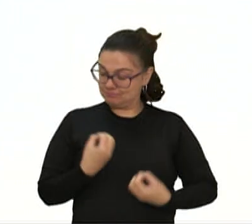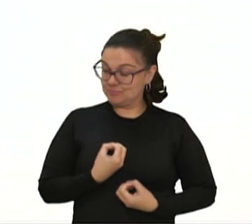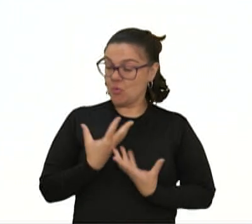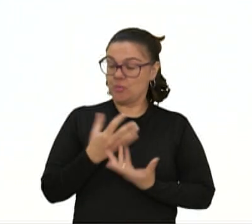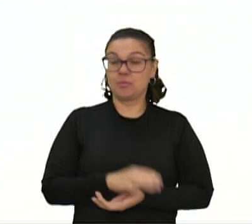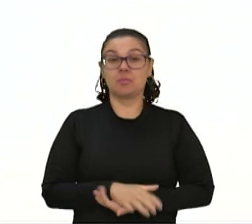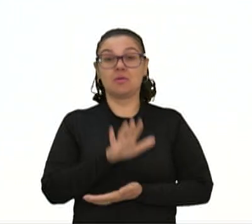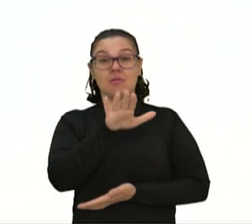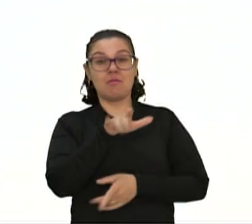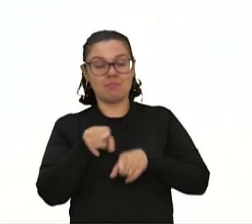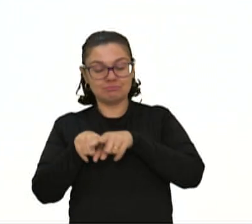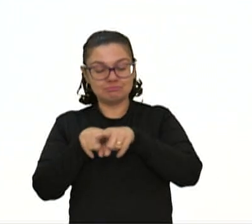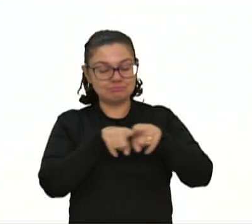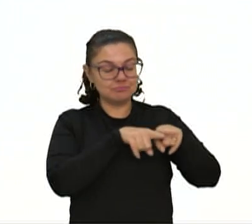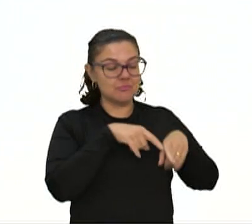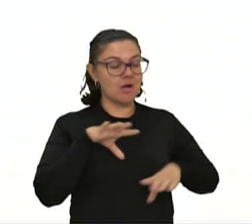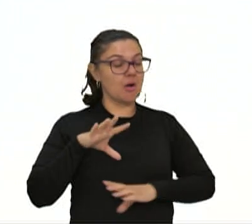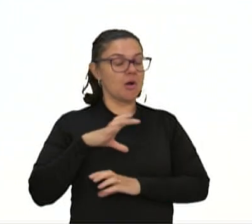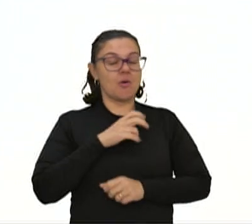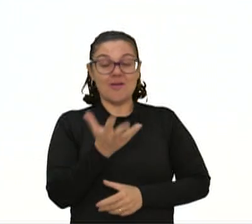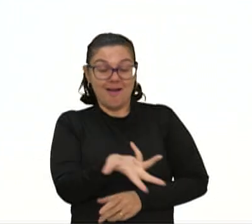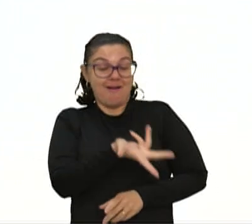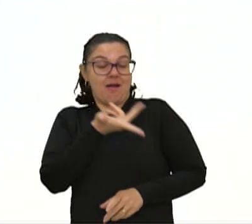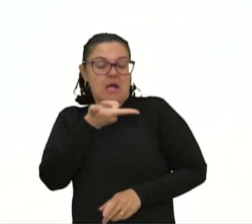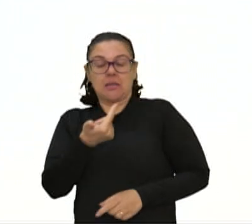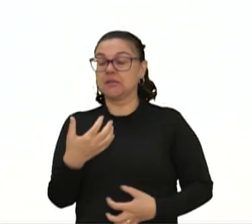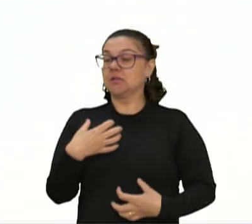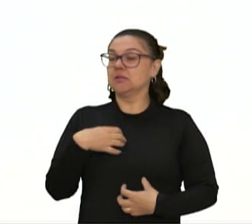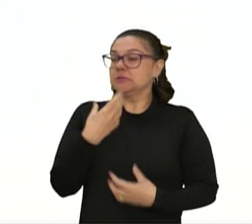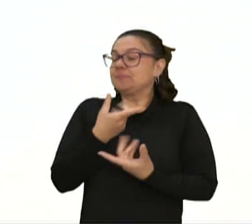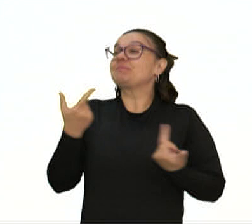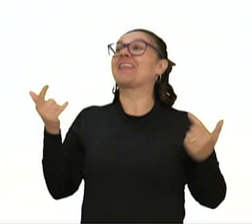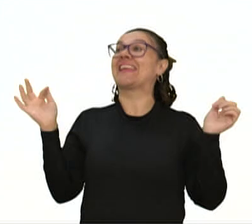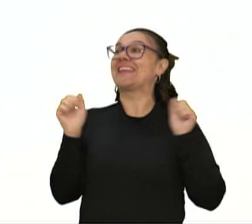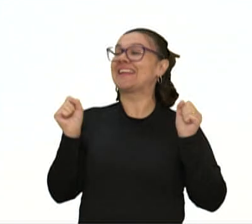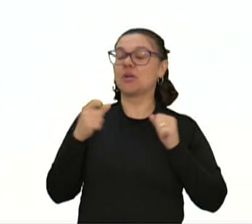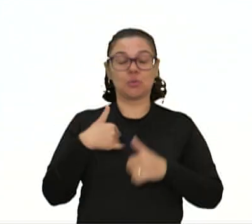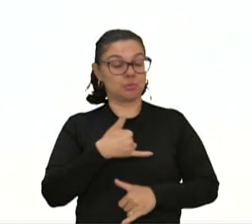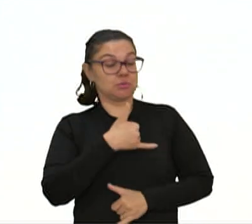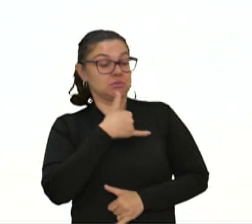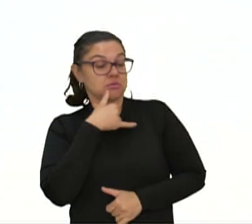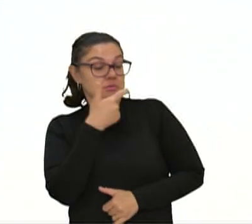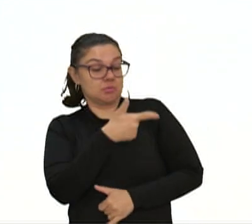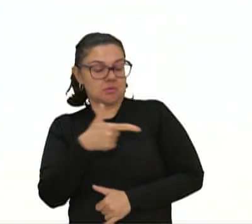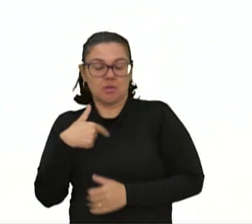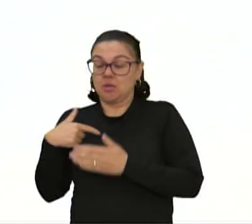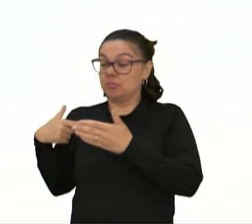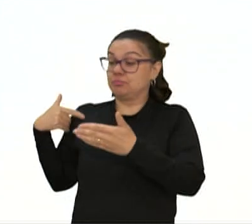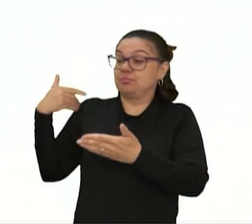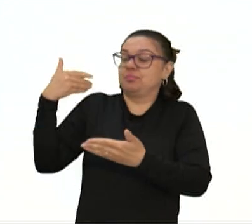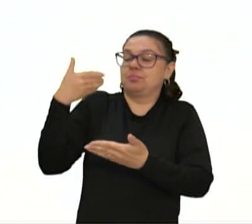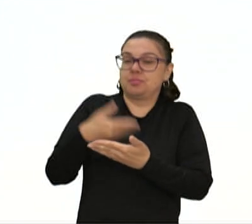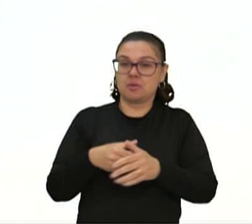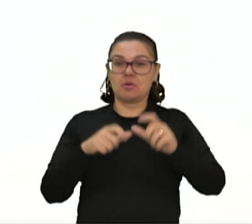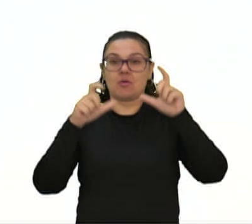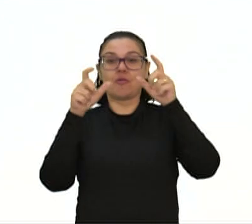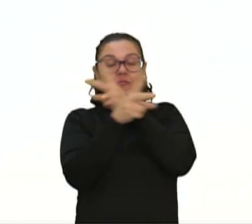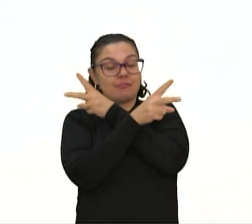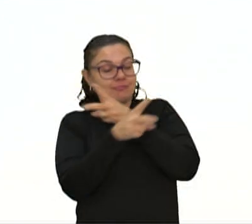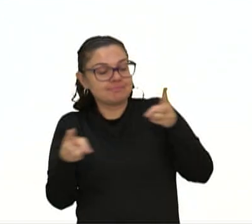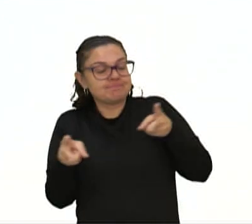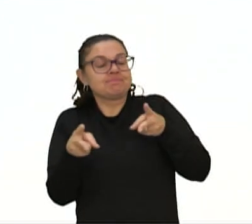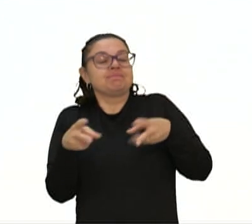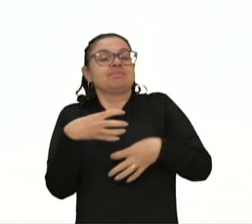poeta. Irmão das coisas fugidias, não sinto gozo nem tormento. Atravesso noites e dias no